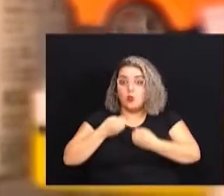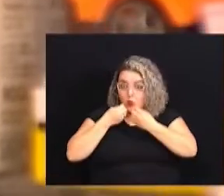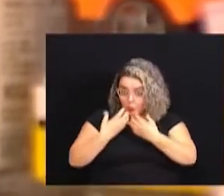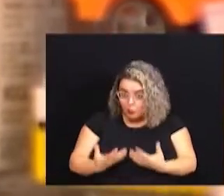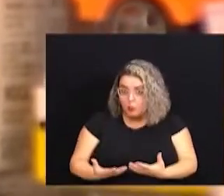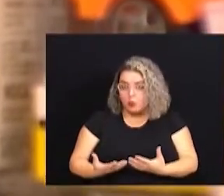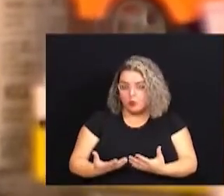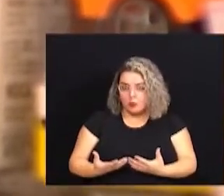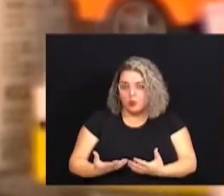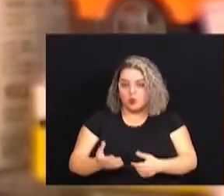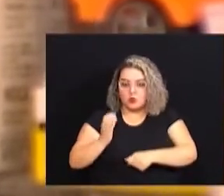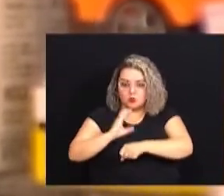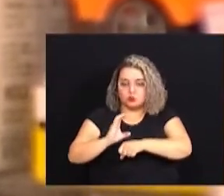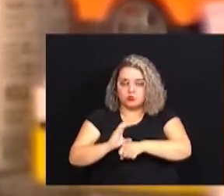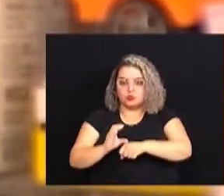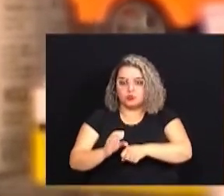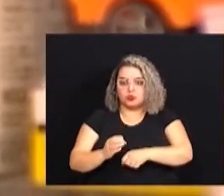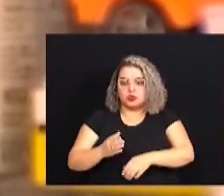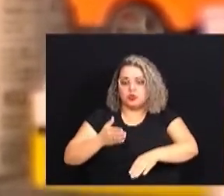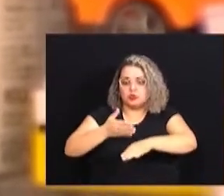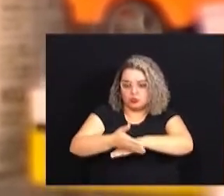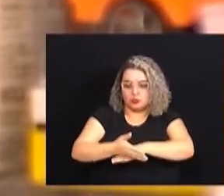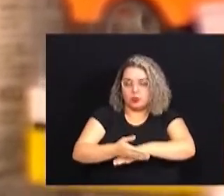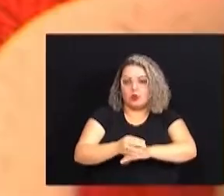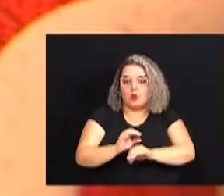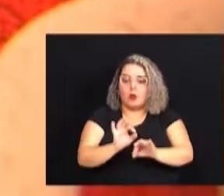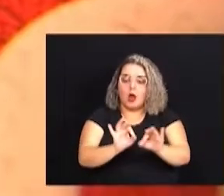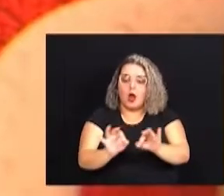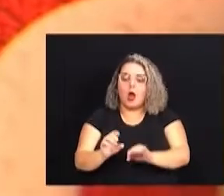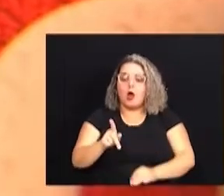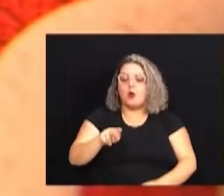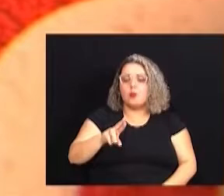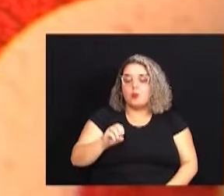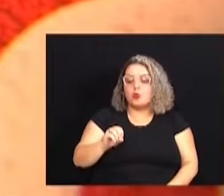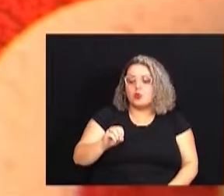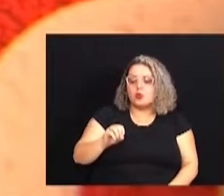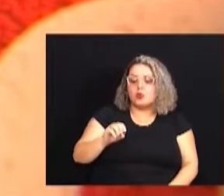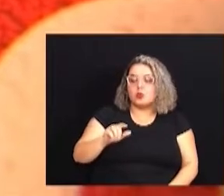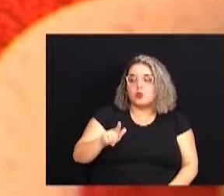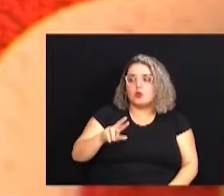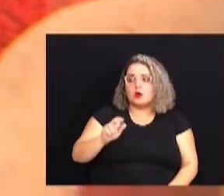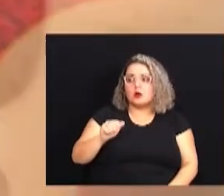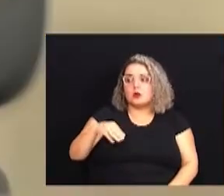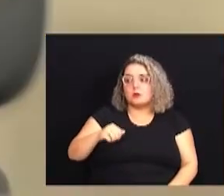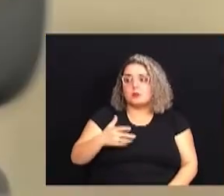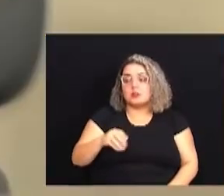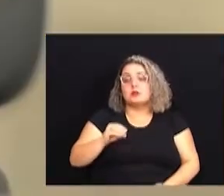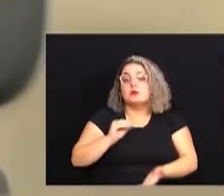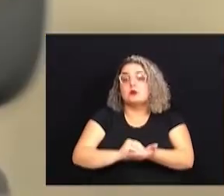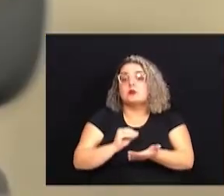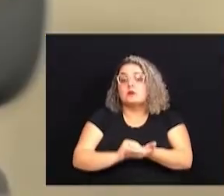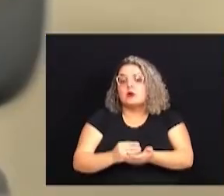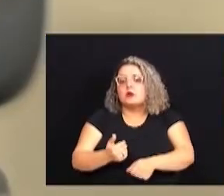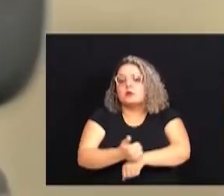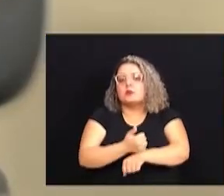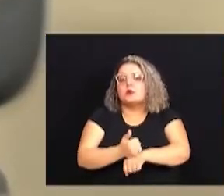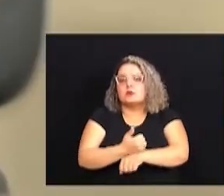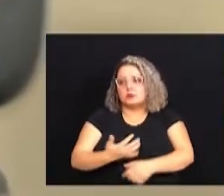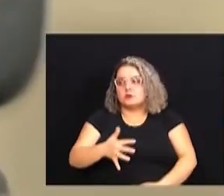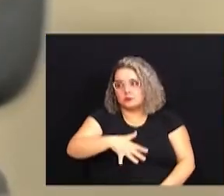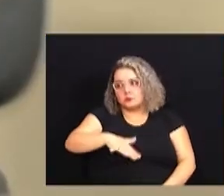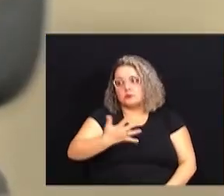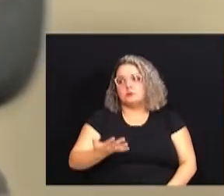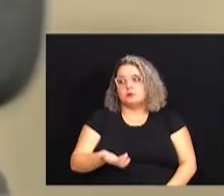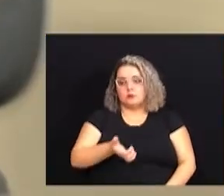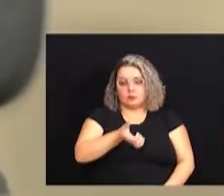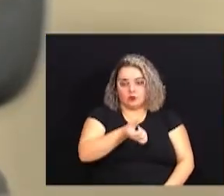curso, por exemplo, de introdução à programação, que é uma área que está em alta, o mercado de trabalho está crescendo, falta profissional nesse mercado. Então você pega